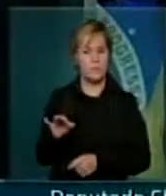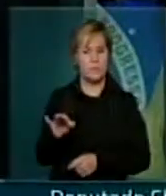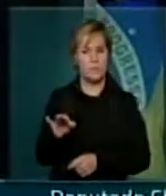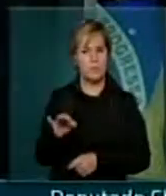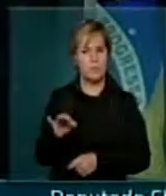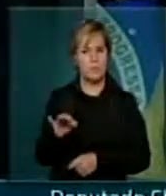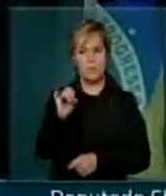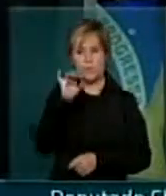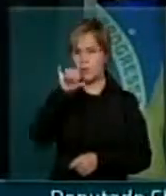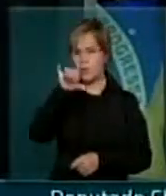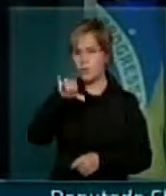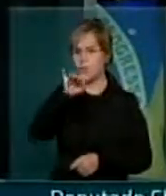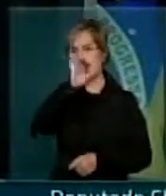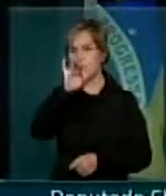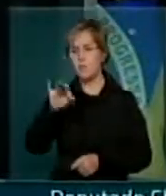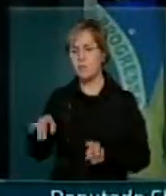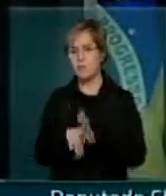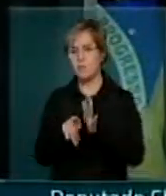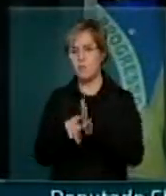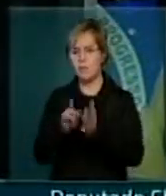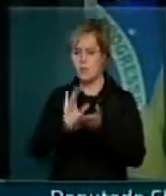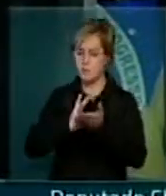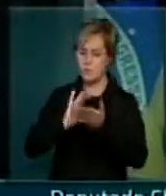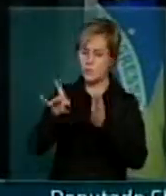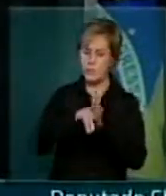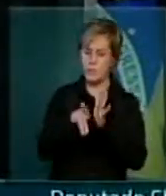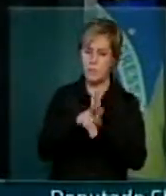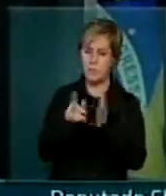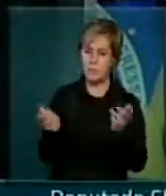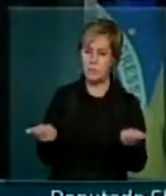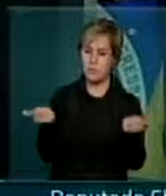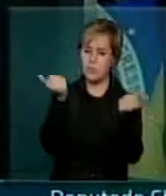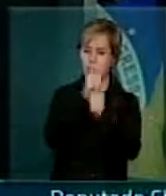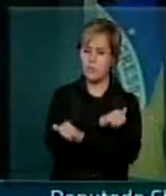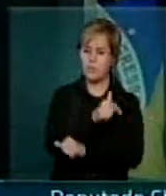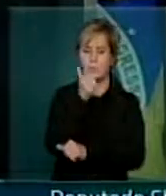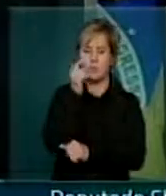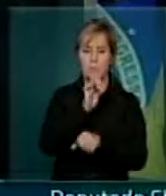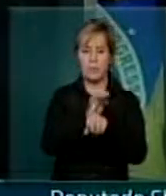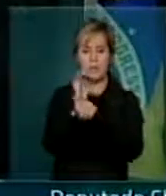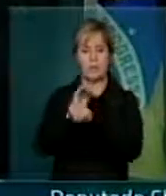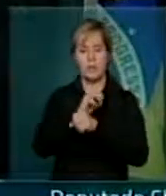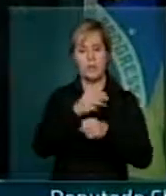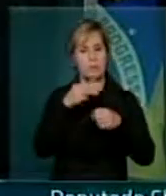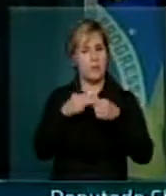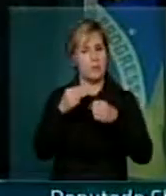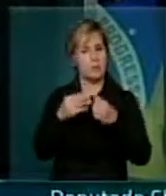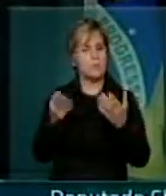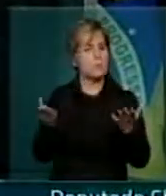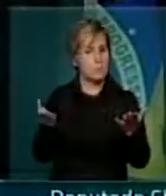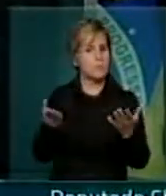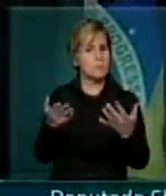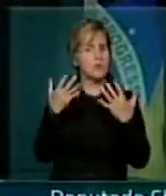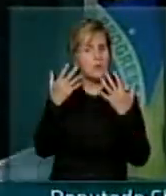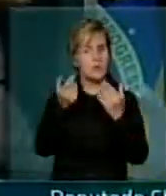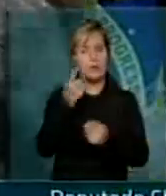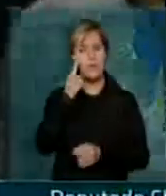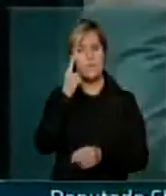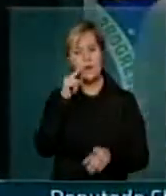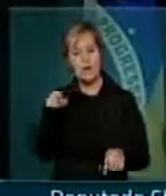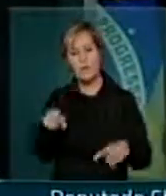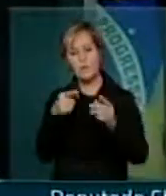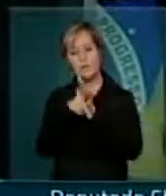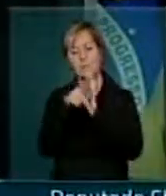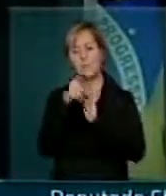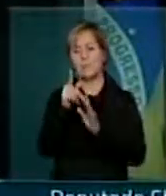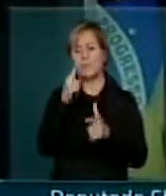minguados 9% de repasses, de transferências para estados e municípios? Então vamos enfrentar essas questões, vamos